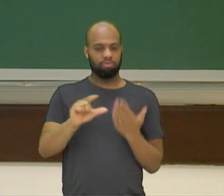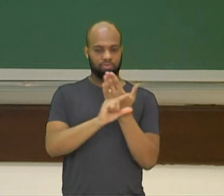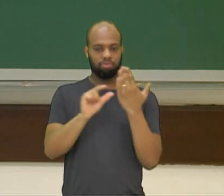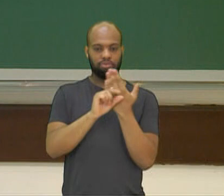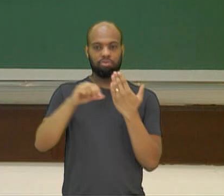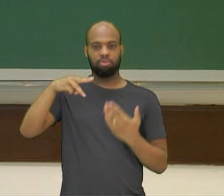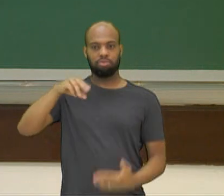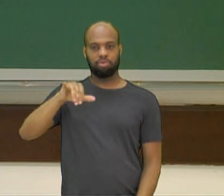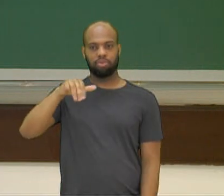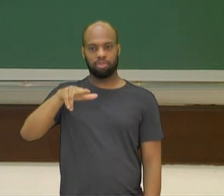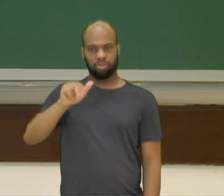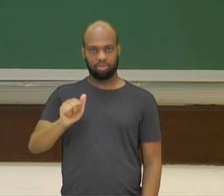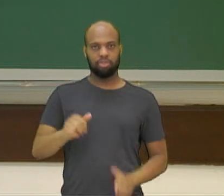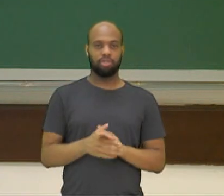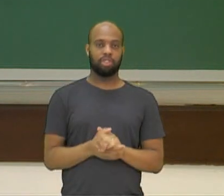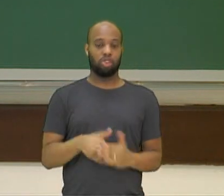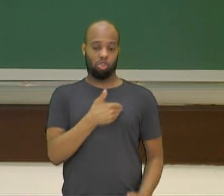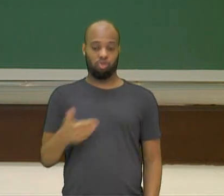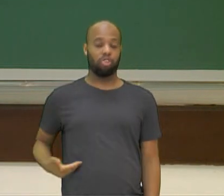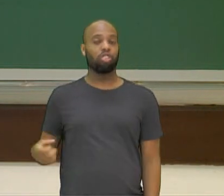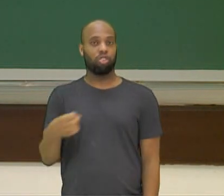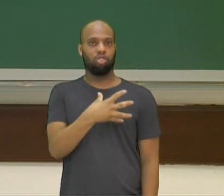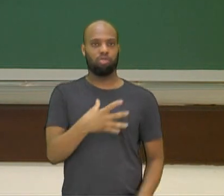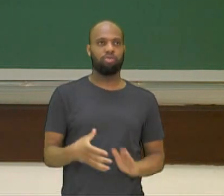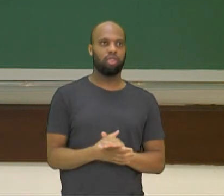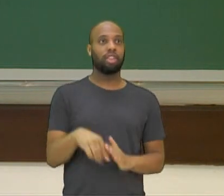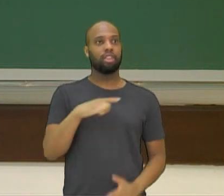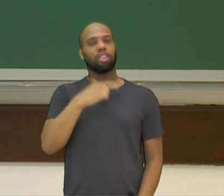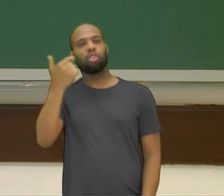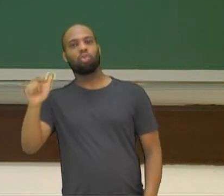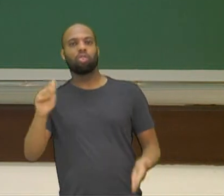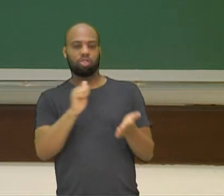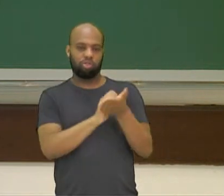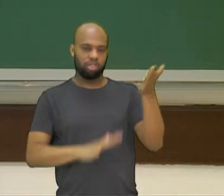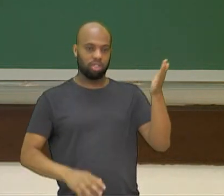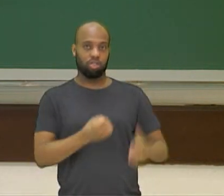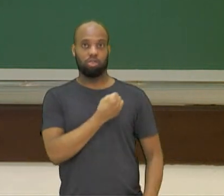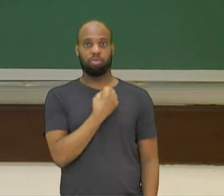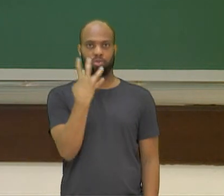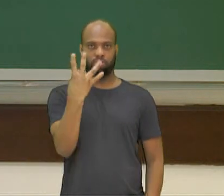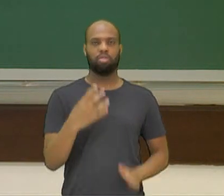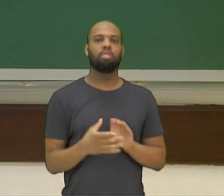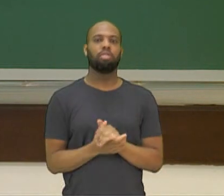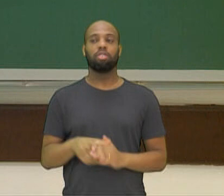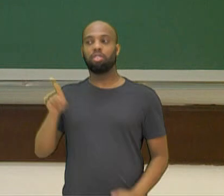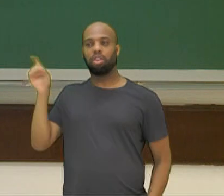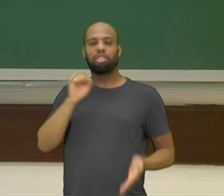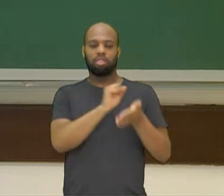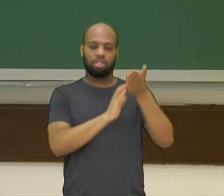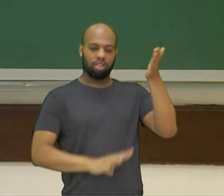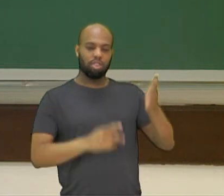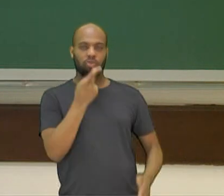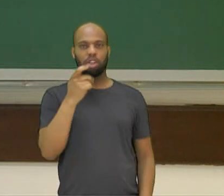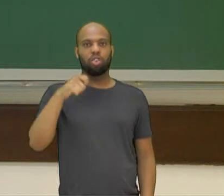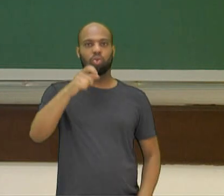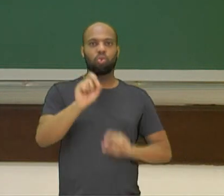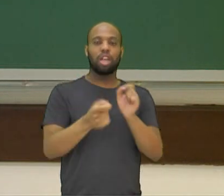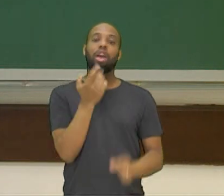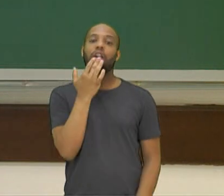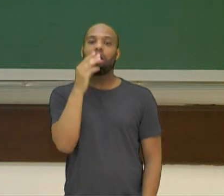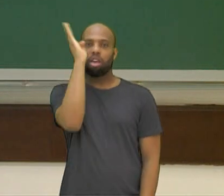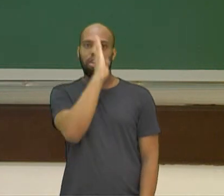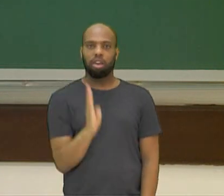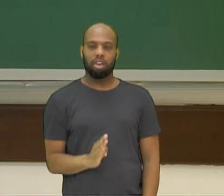Estado Novo. Aqui a gente tem a próxima atividade. Essa atividade, ela vai estar falando da Aquarela do Brasil,